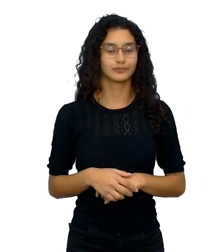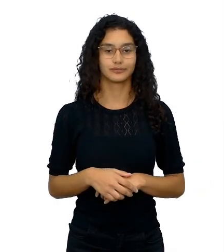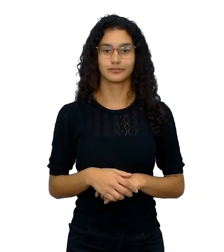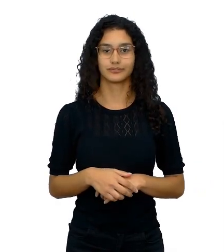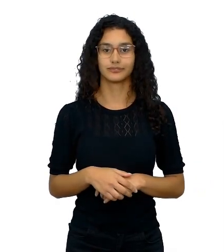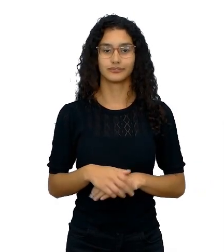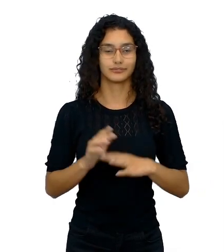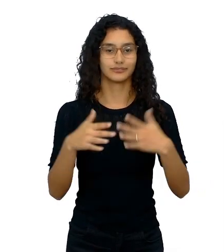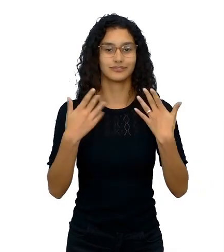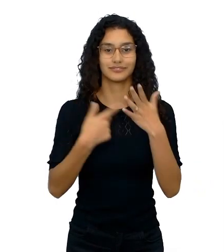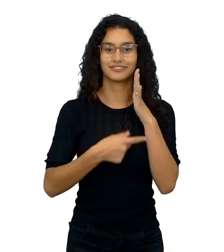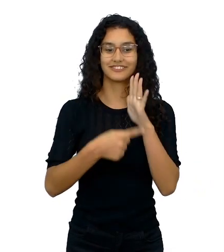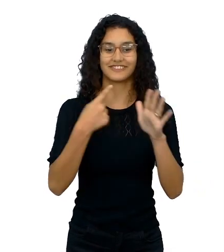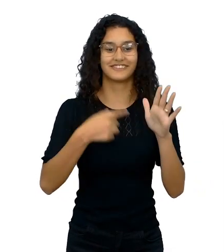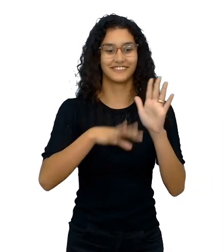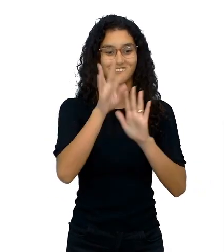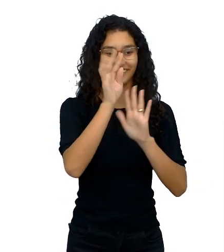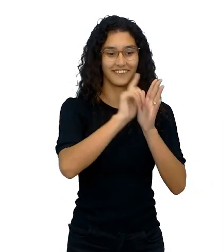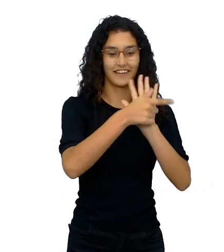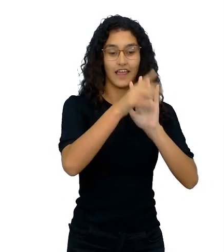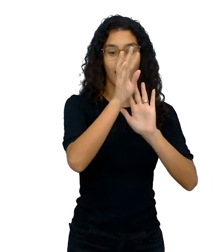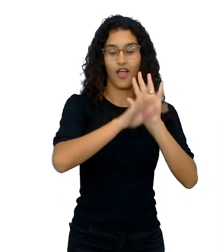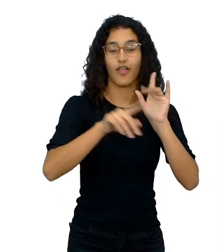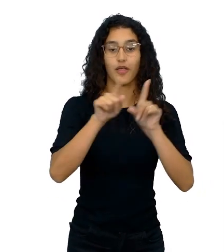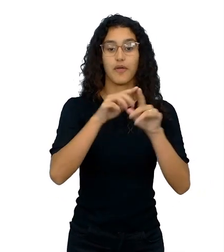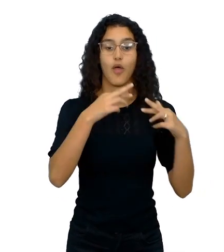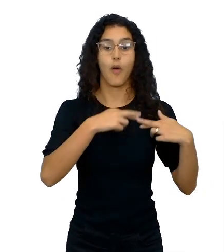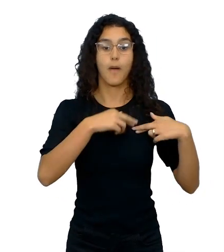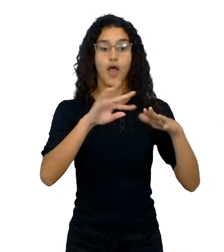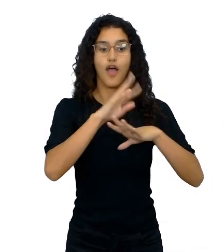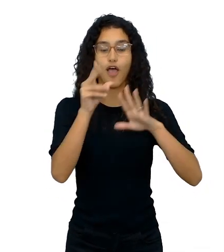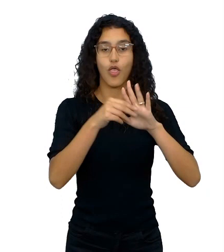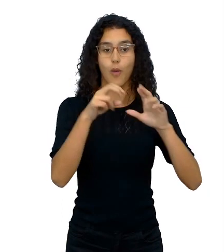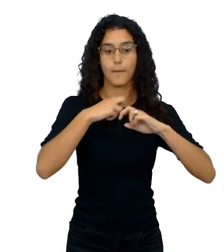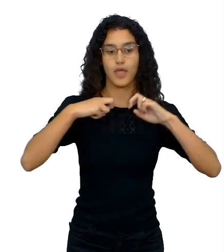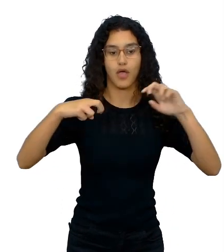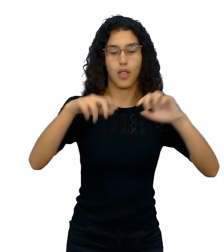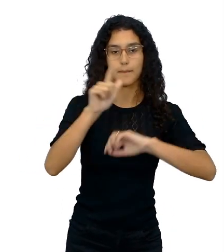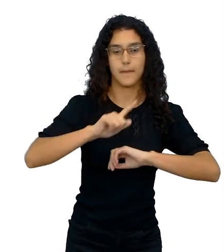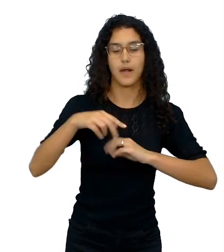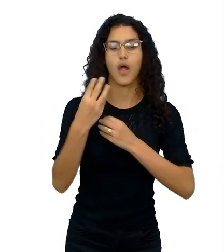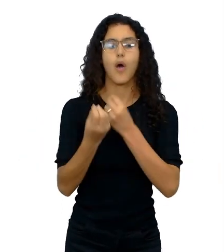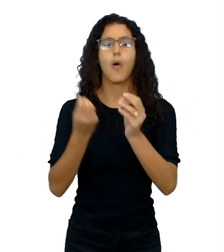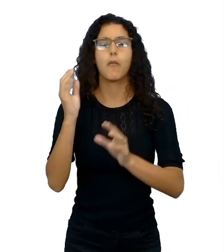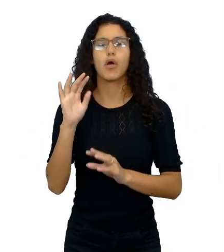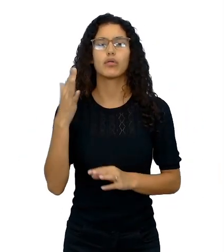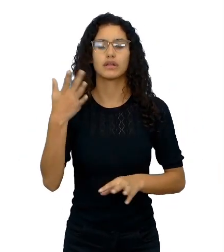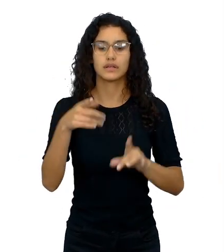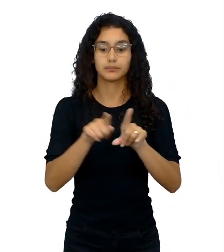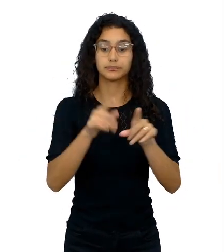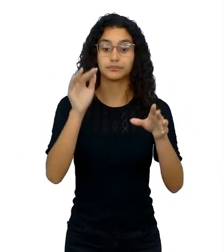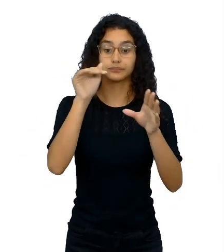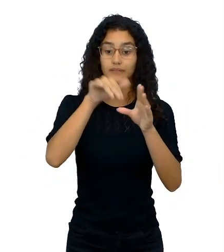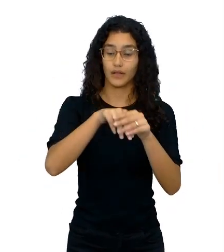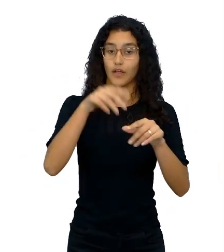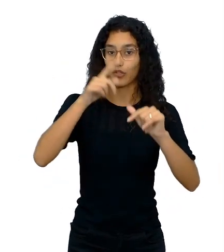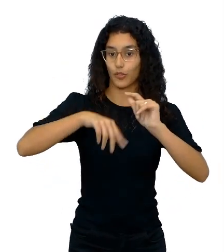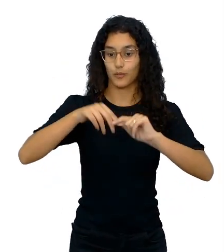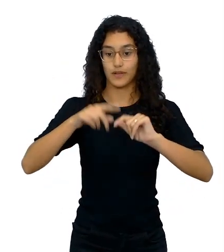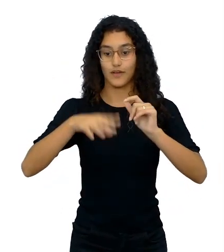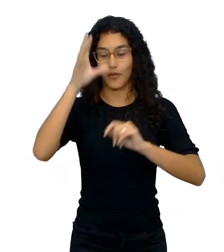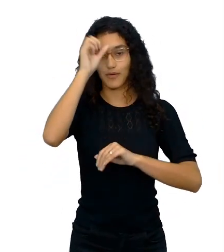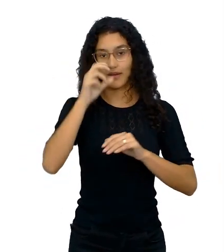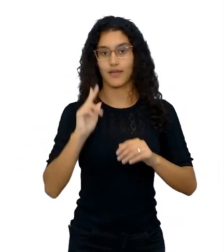Bom, o gênero textual romance, resumo e roda literária. Como que isso acontece dentro do material